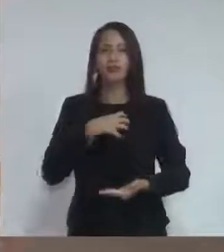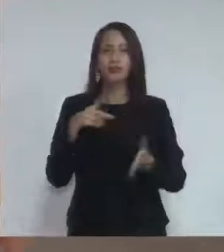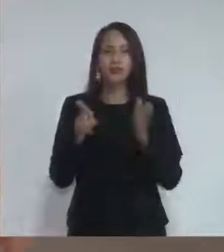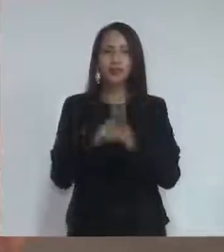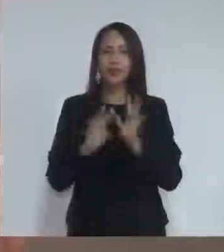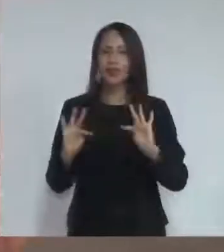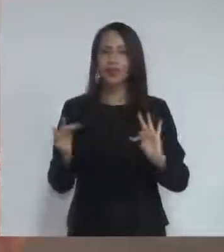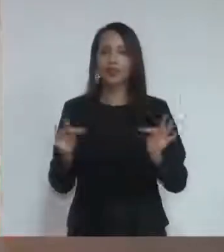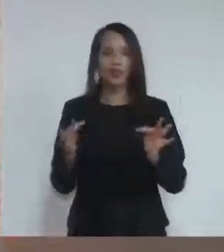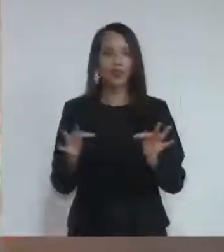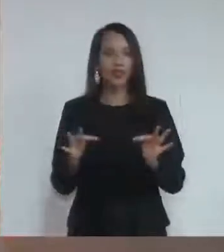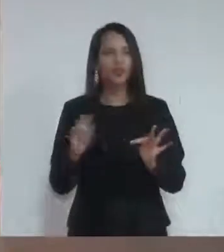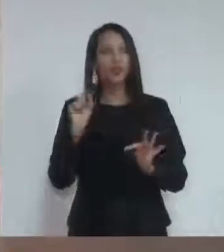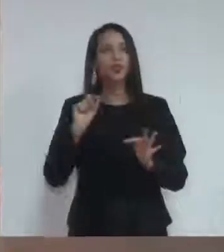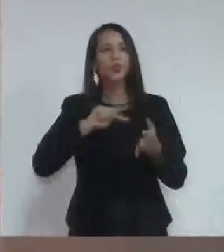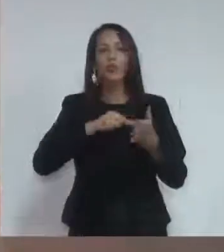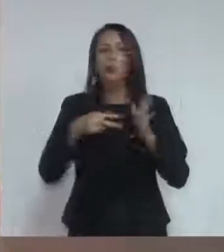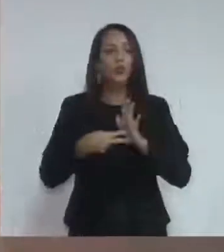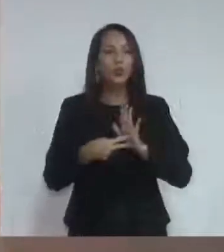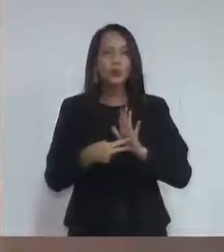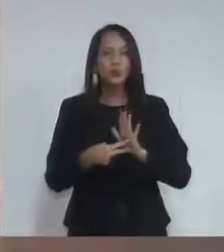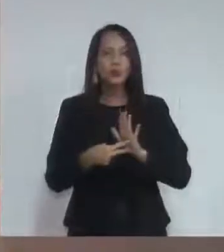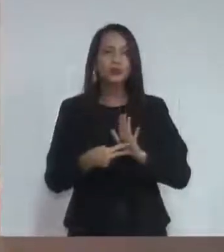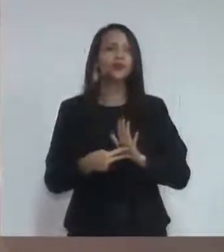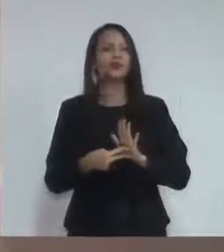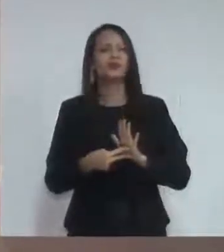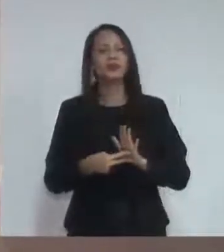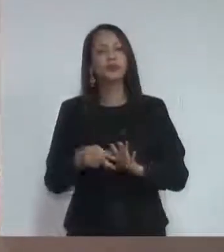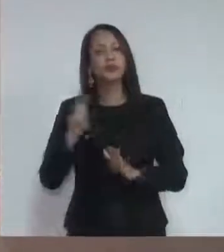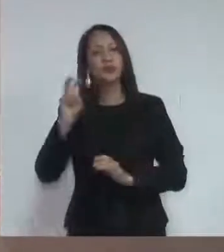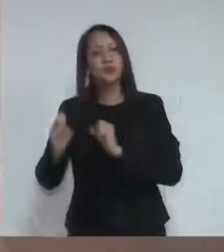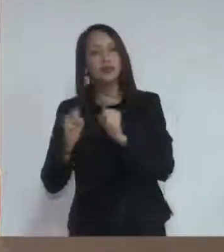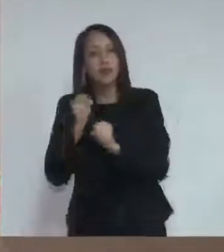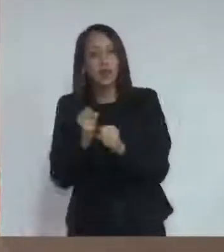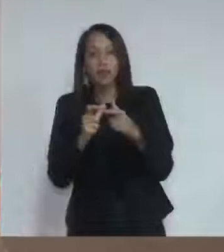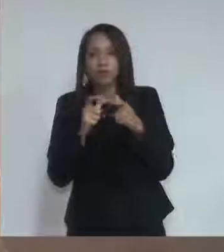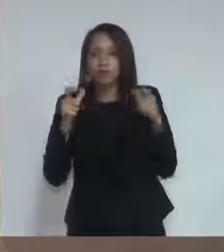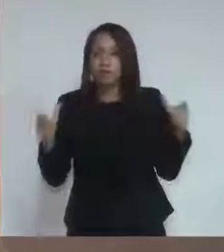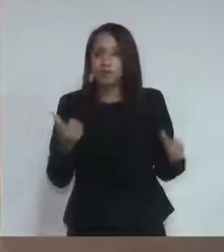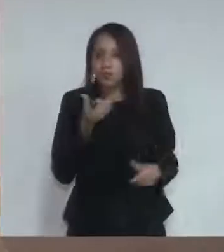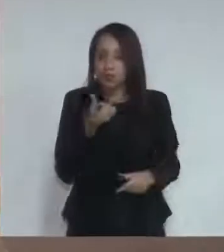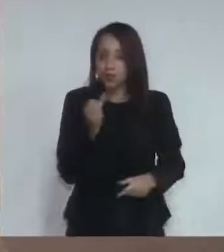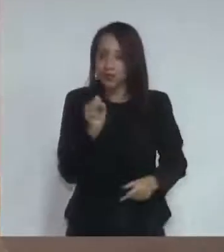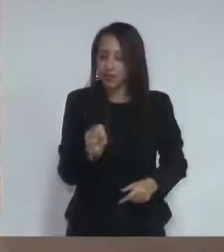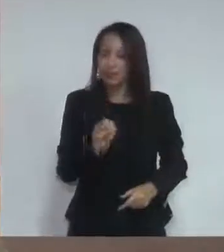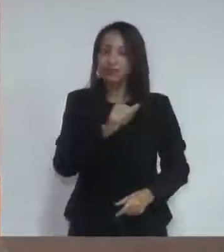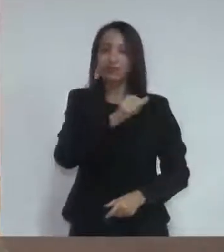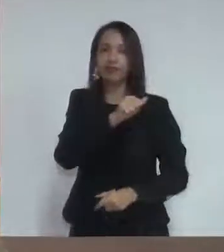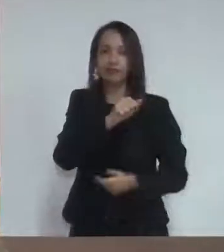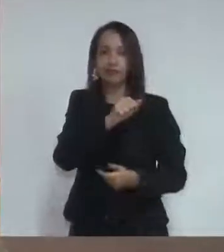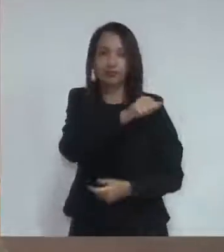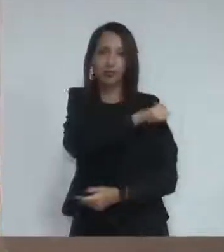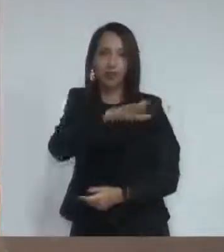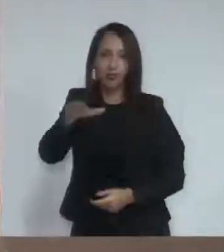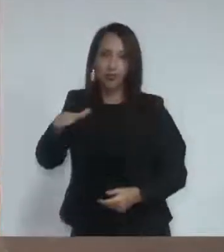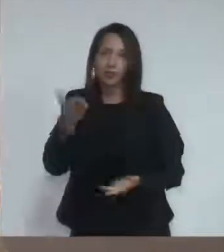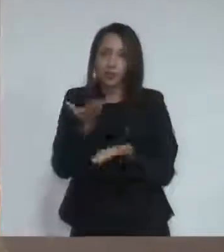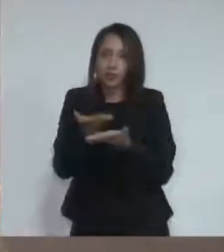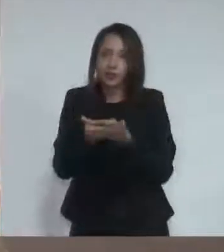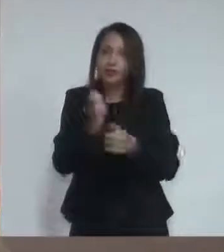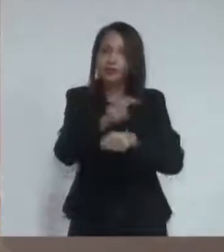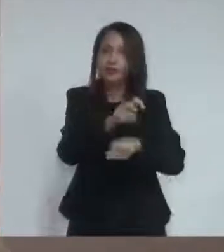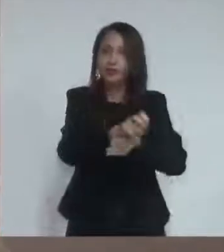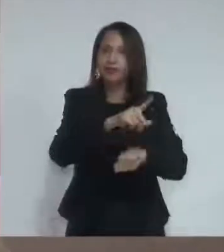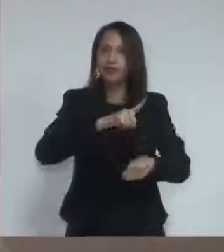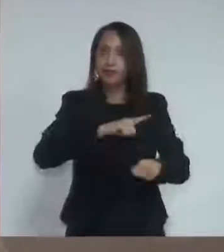técnica ali. O que significa isso? Em 5 anos, aumentou em 68% o número de estudantes com deficiência matriculados no